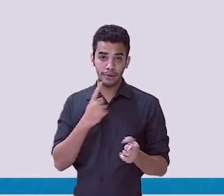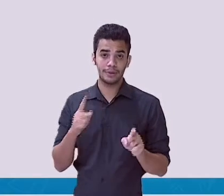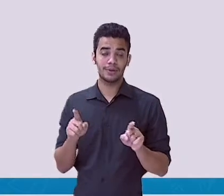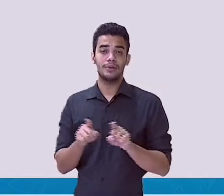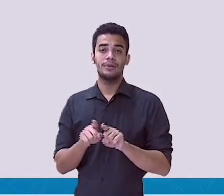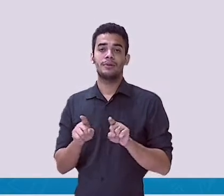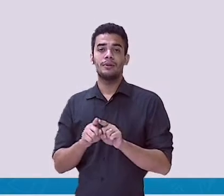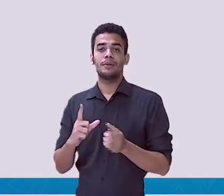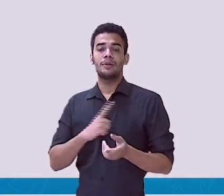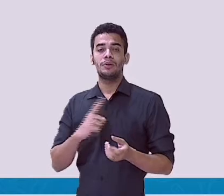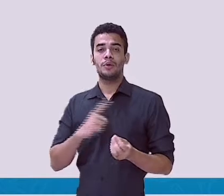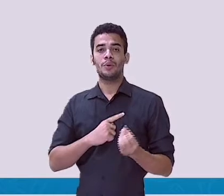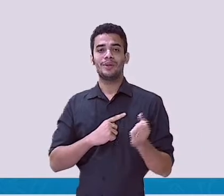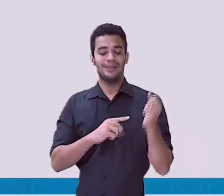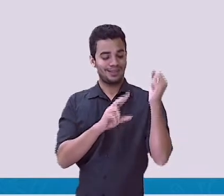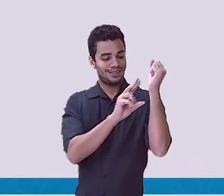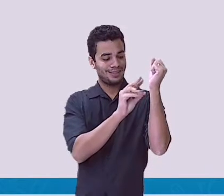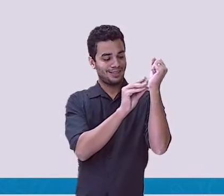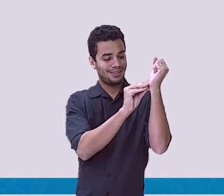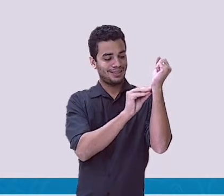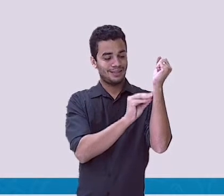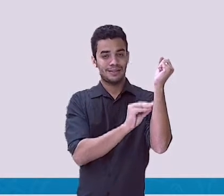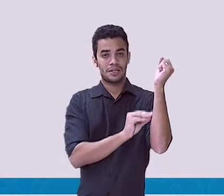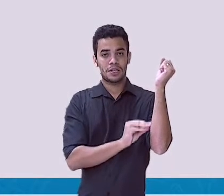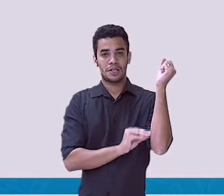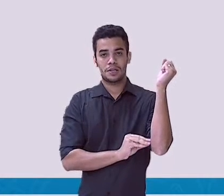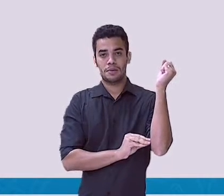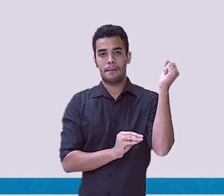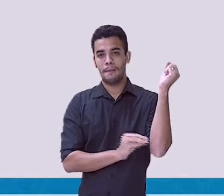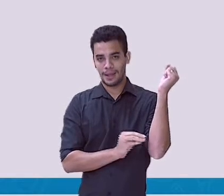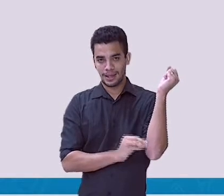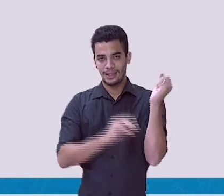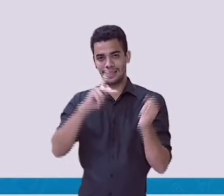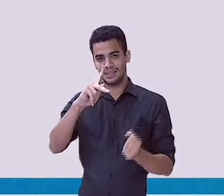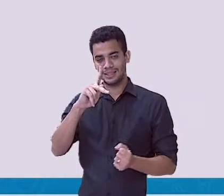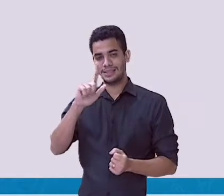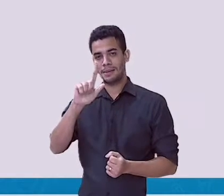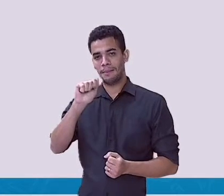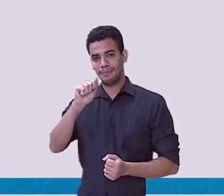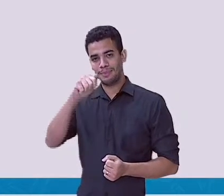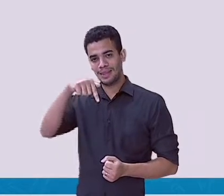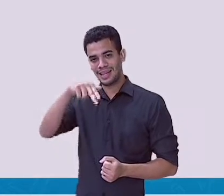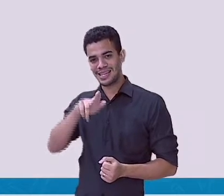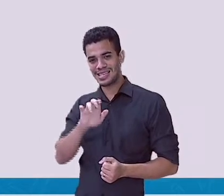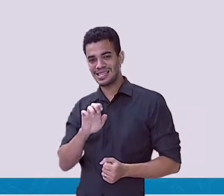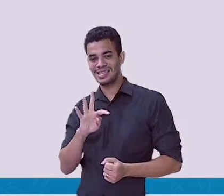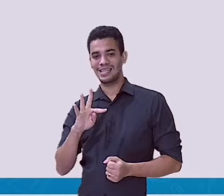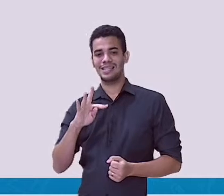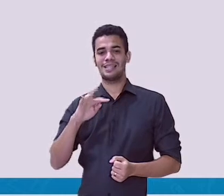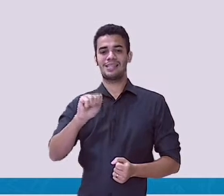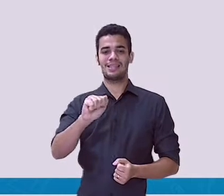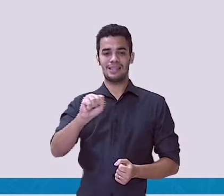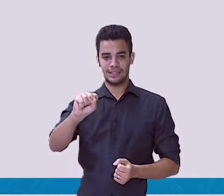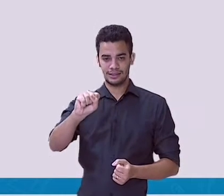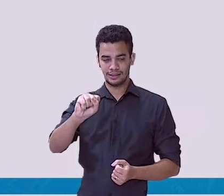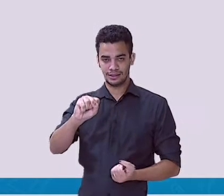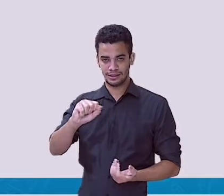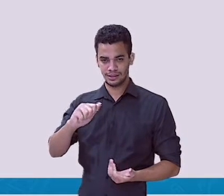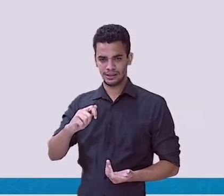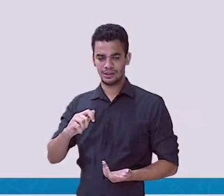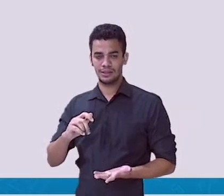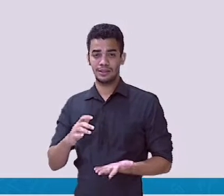Os vasos sanguíneos, eles são por onde acontece todo o caminho, todo o